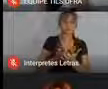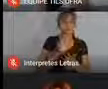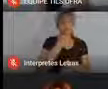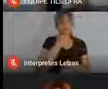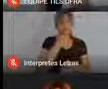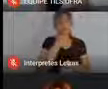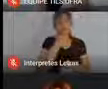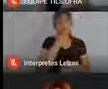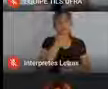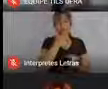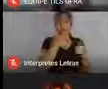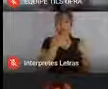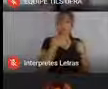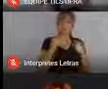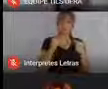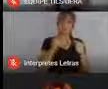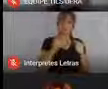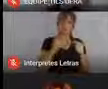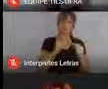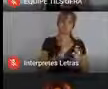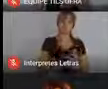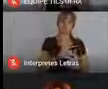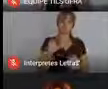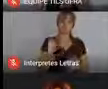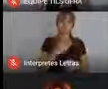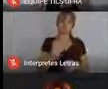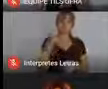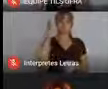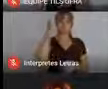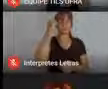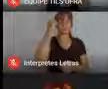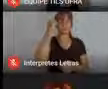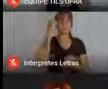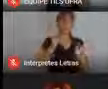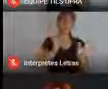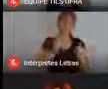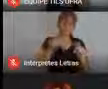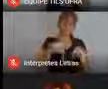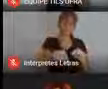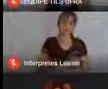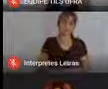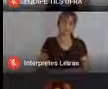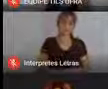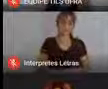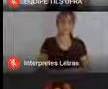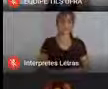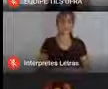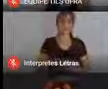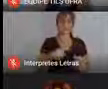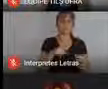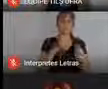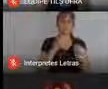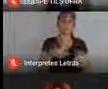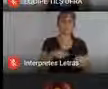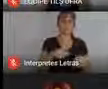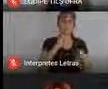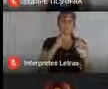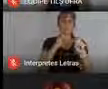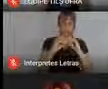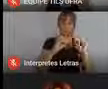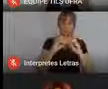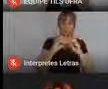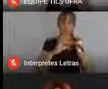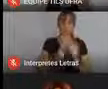é provocadora, né, para todos nós aqui. Se alguns colegas quiserem depois dialogar sobre isso, nós estamos abertos.